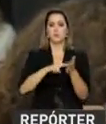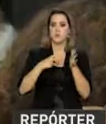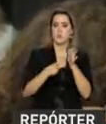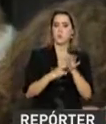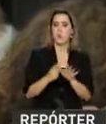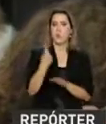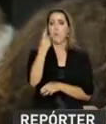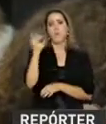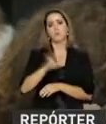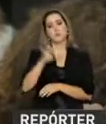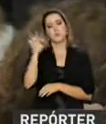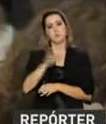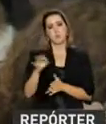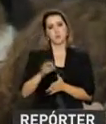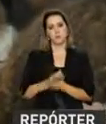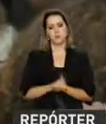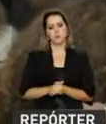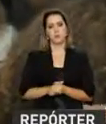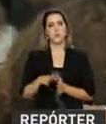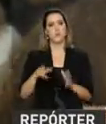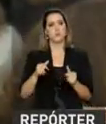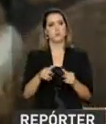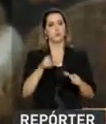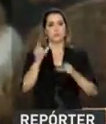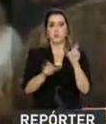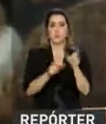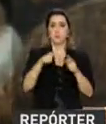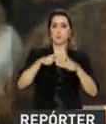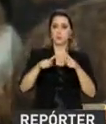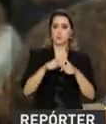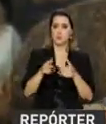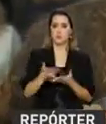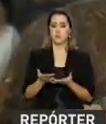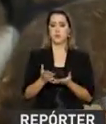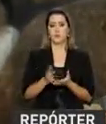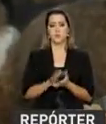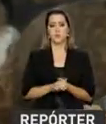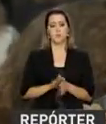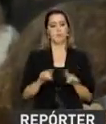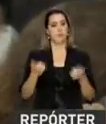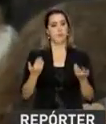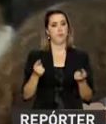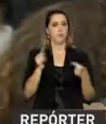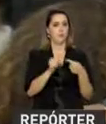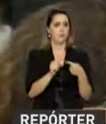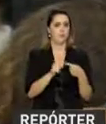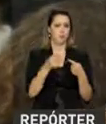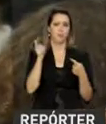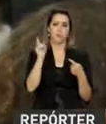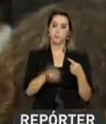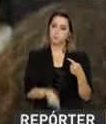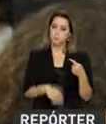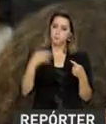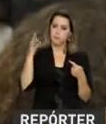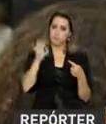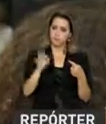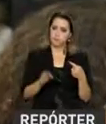aproximadamente 1%, dos servidores ativos. Então, o objetivo dessa medida